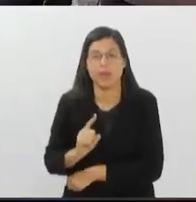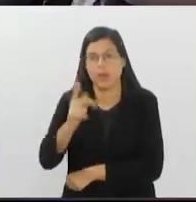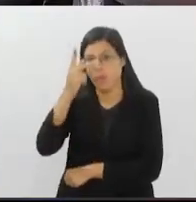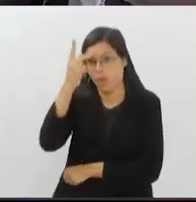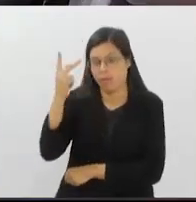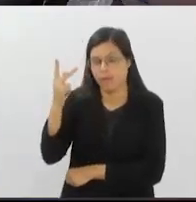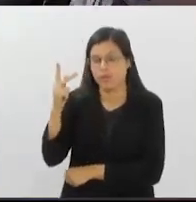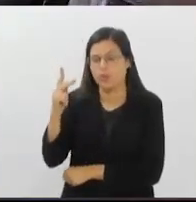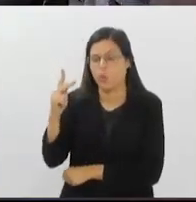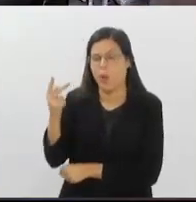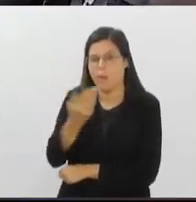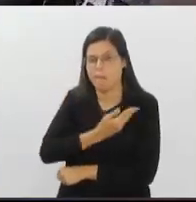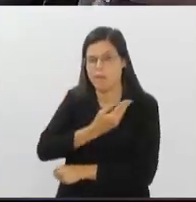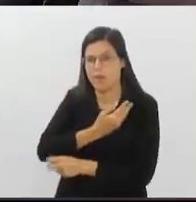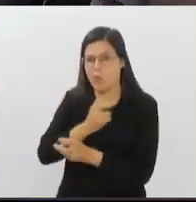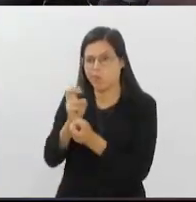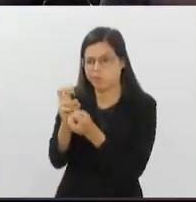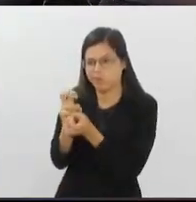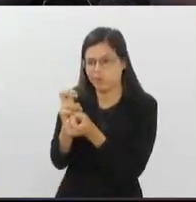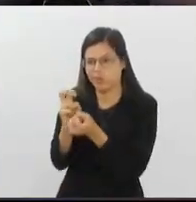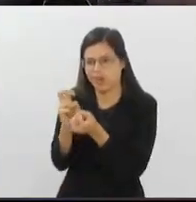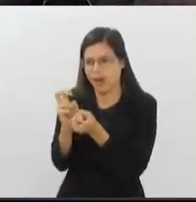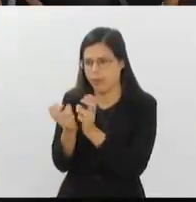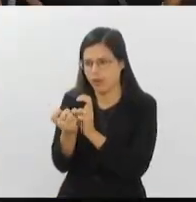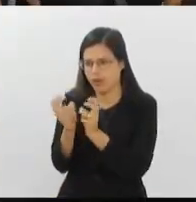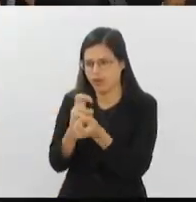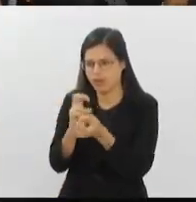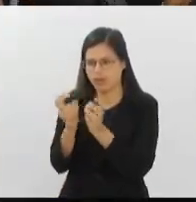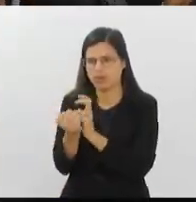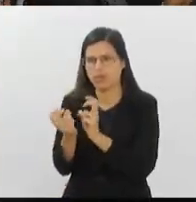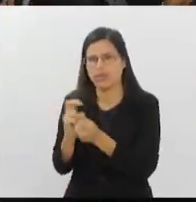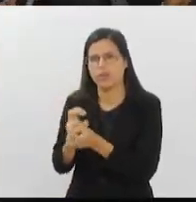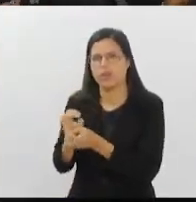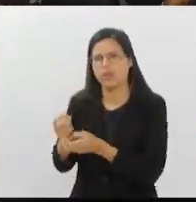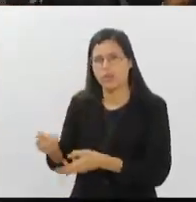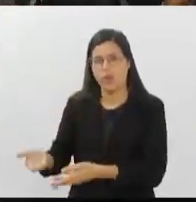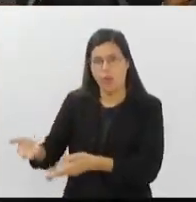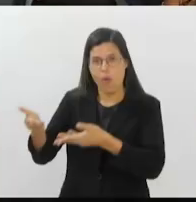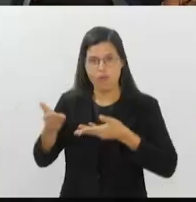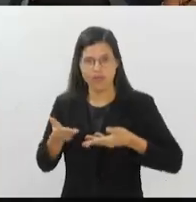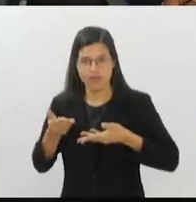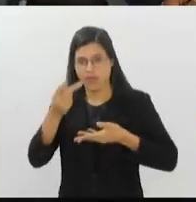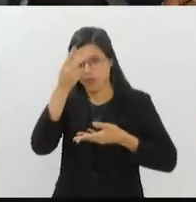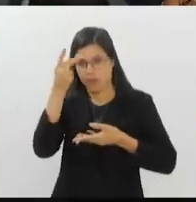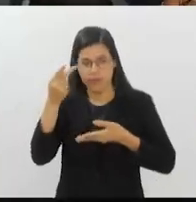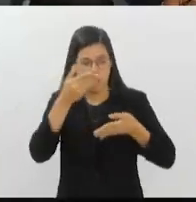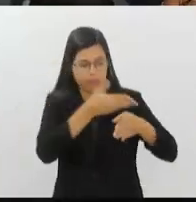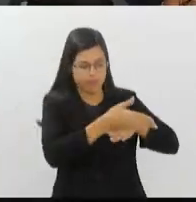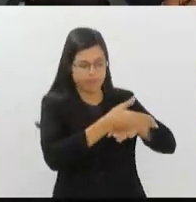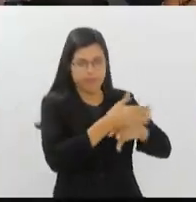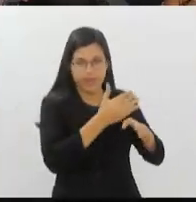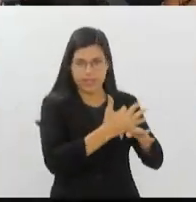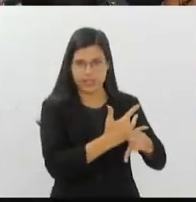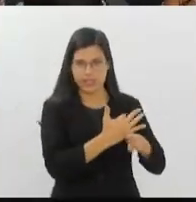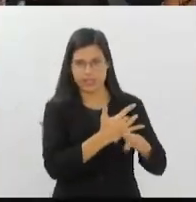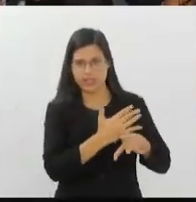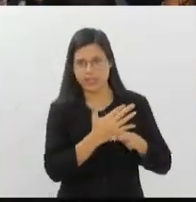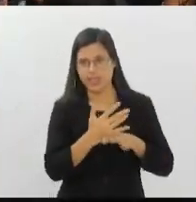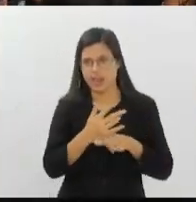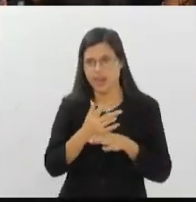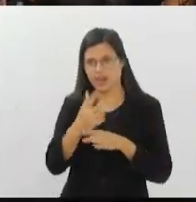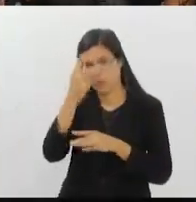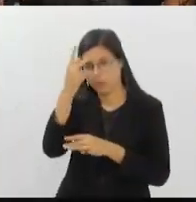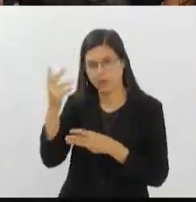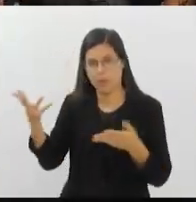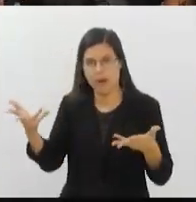capoeira, chegou com samba lá, convidando a galera toda pra vir pra cidade. A galera maravilhosa, como os